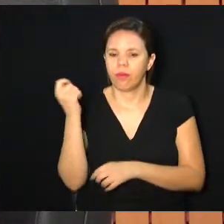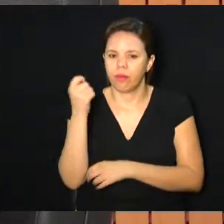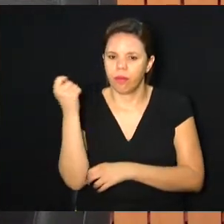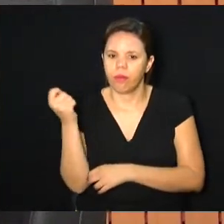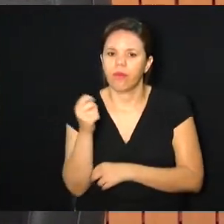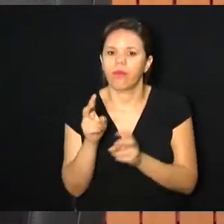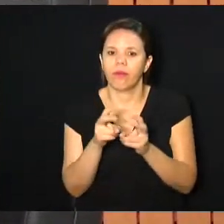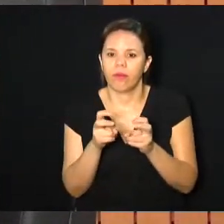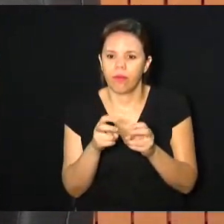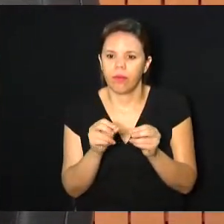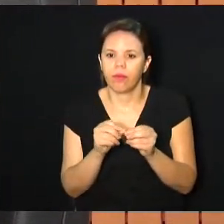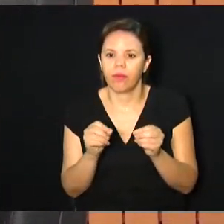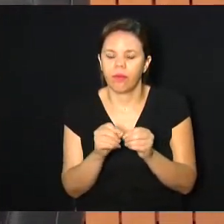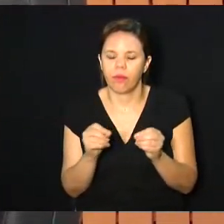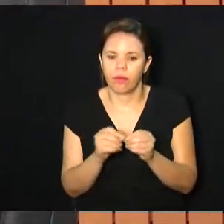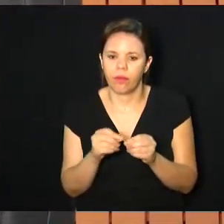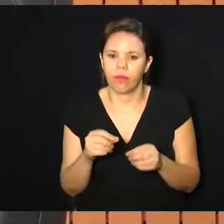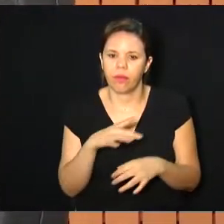os